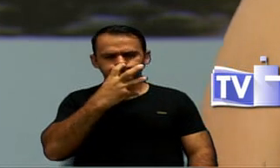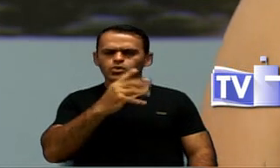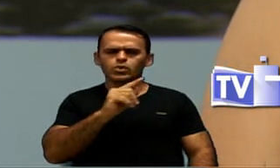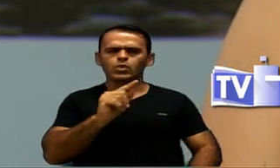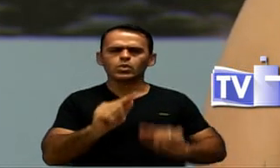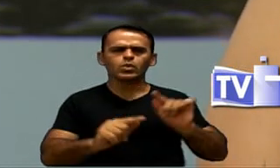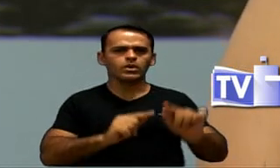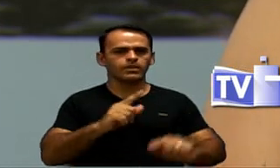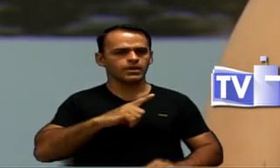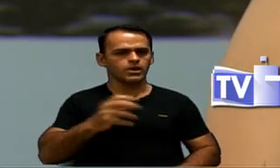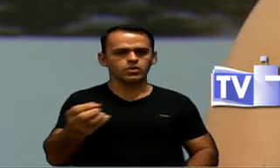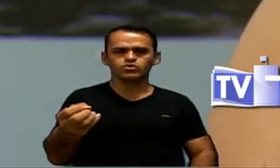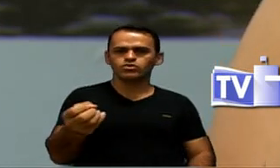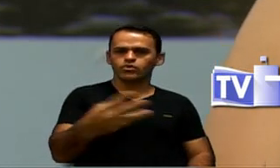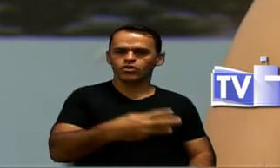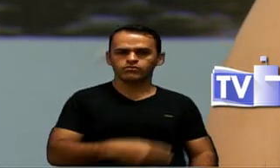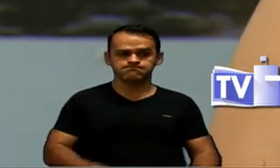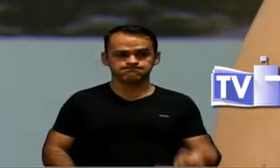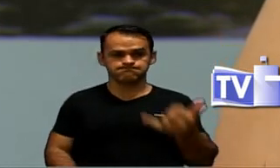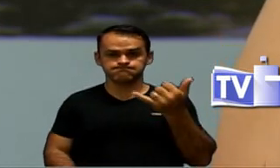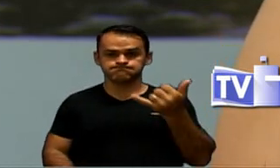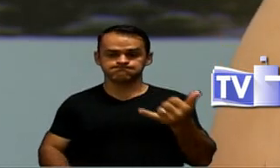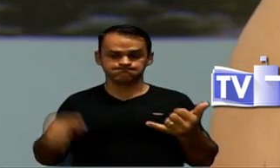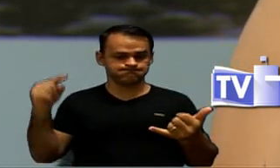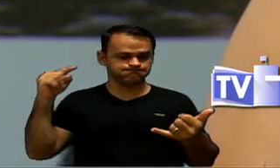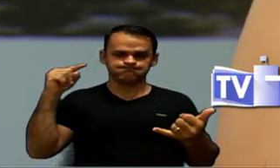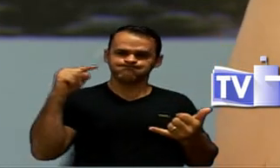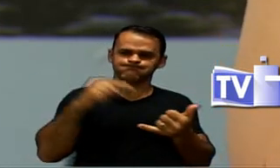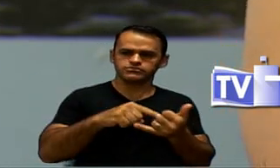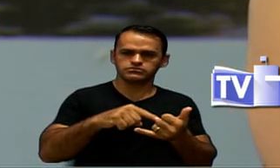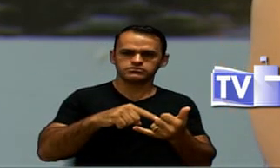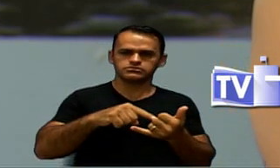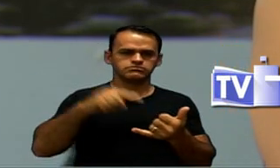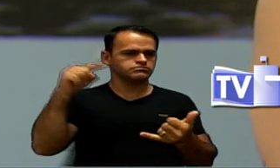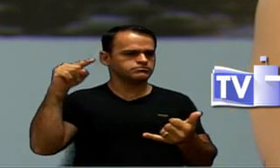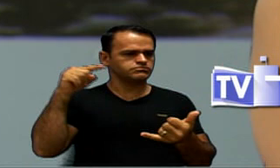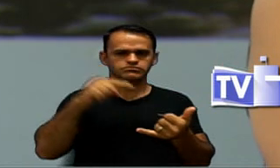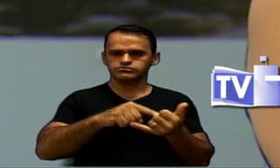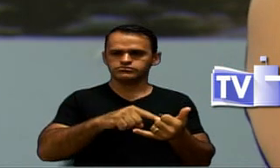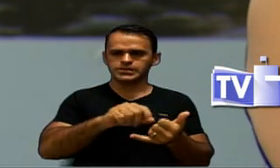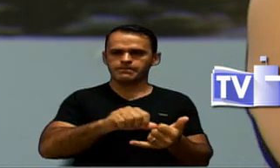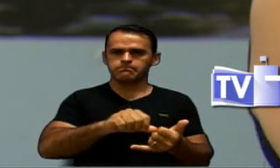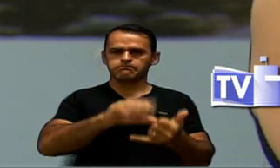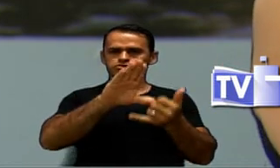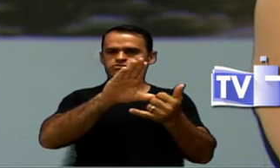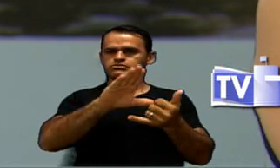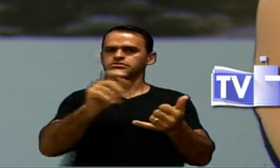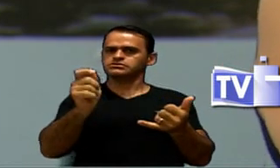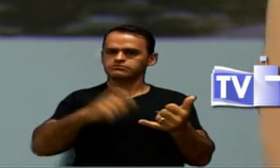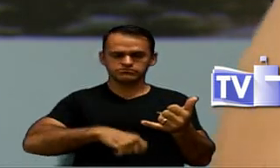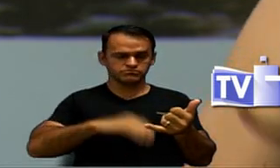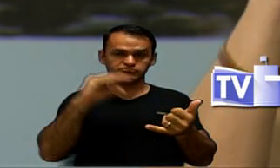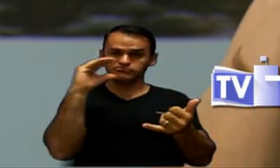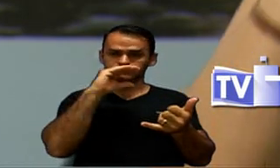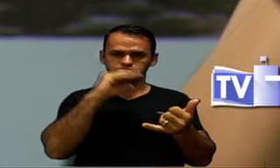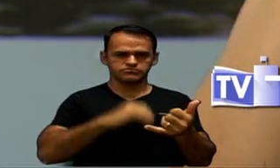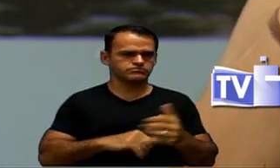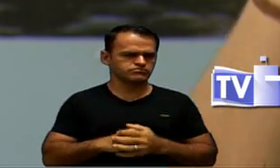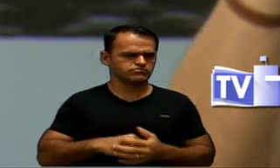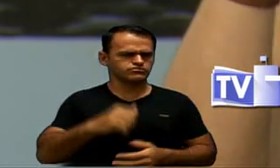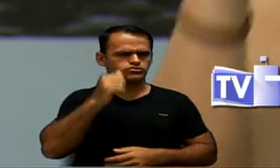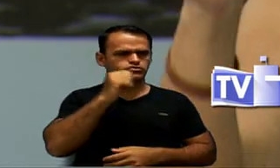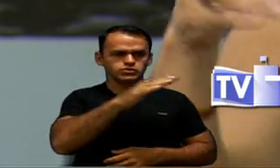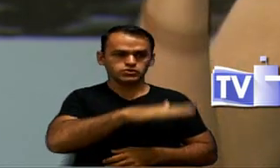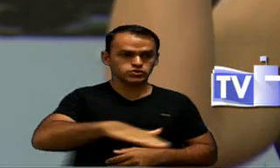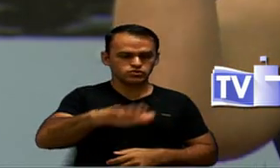um equipamento novo, que é o botão do pânico, que é um aplicativo de celular que a mulher tem, que é assim, toda